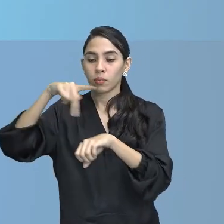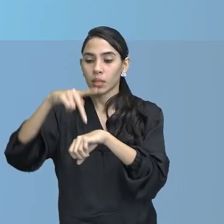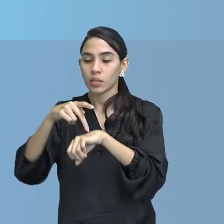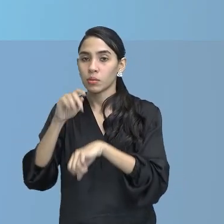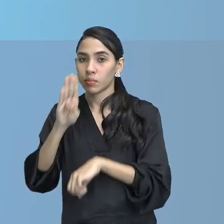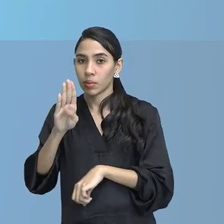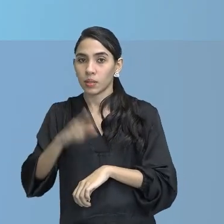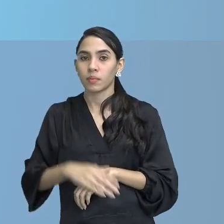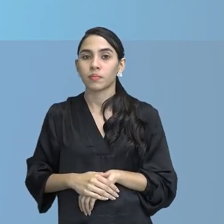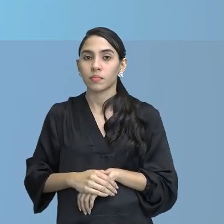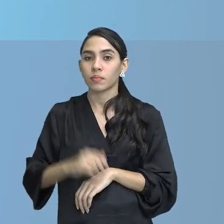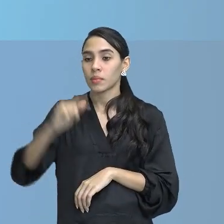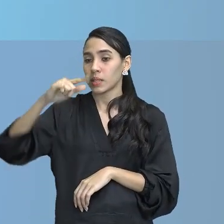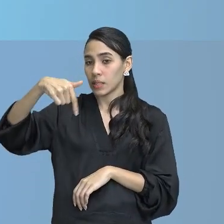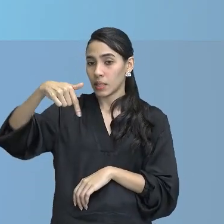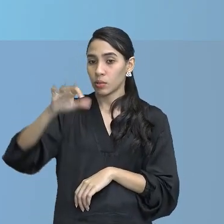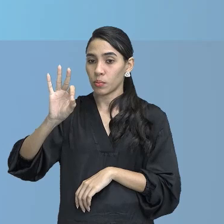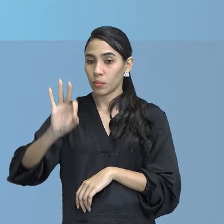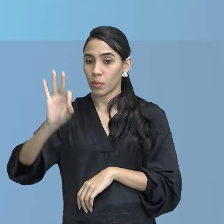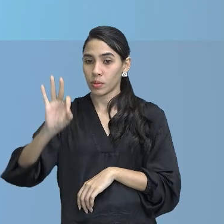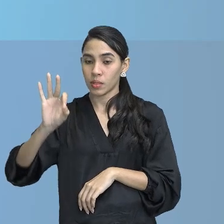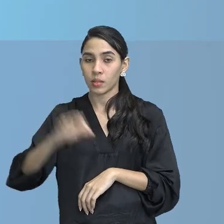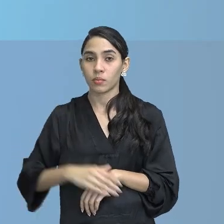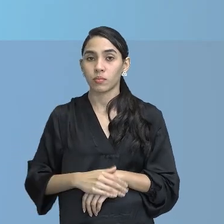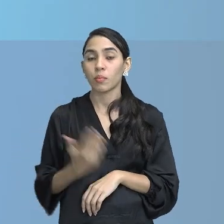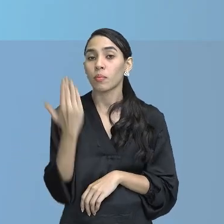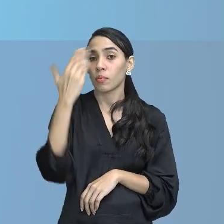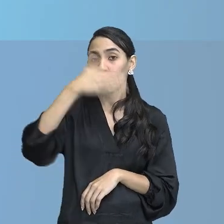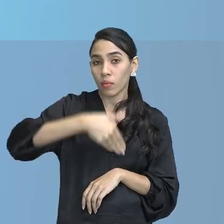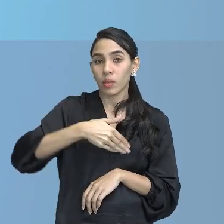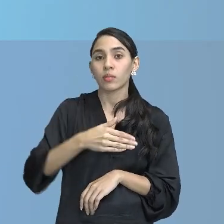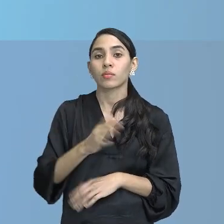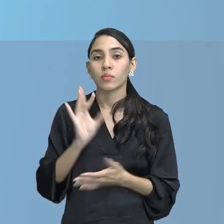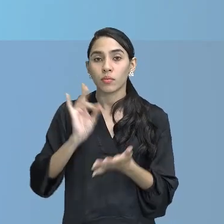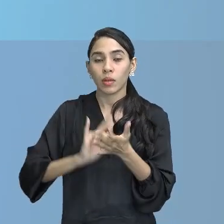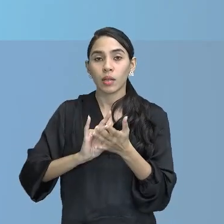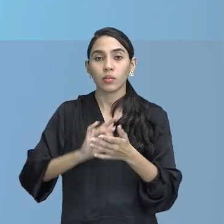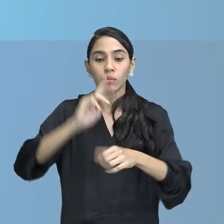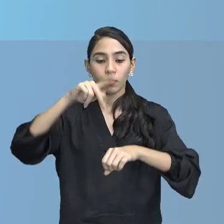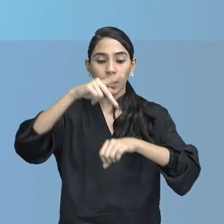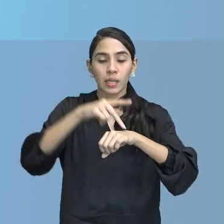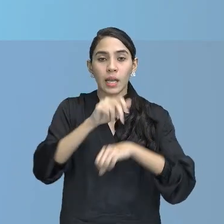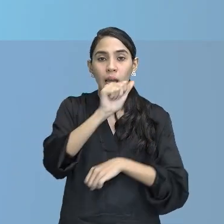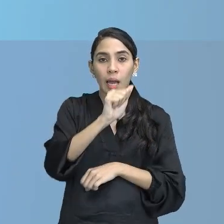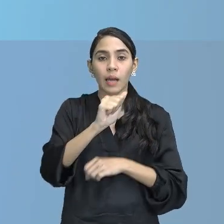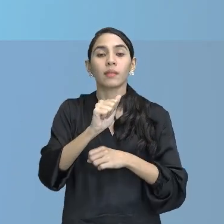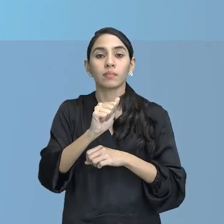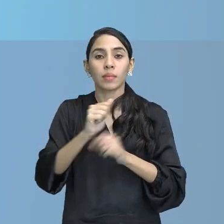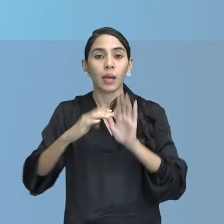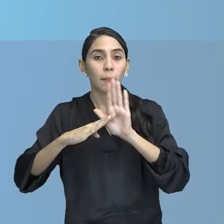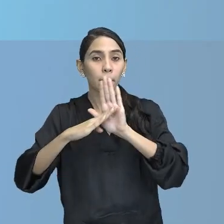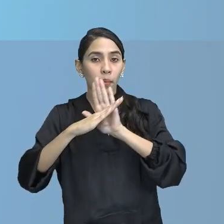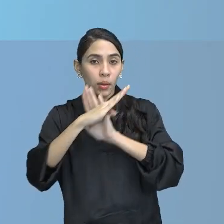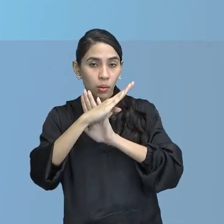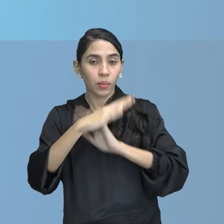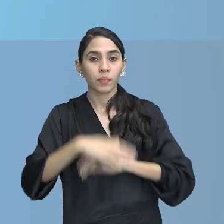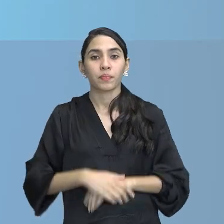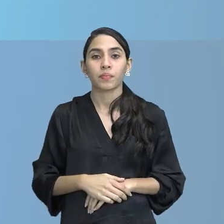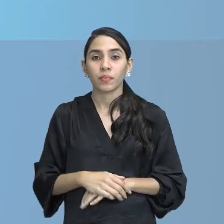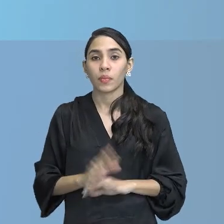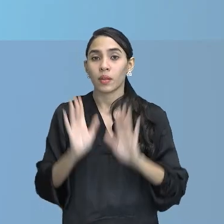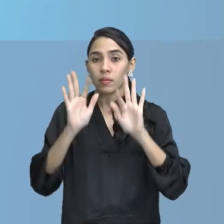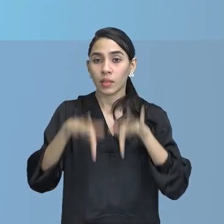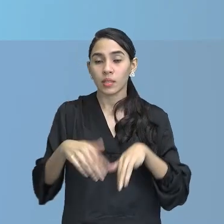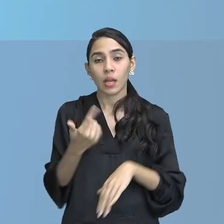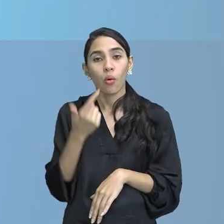B foi de 7%, comprovando aí que a taxa do país A foi a maior. E agora vamos finalizar